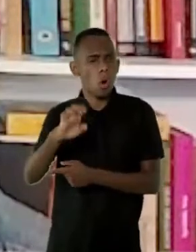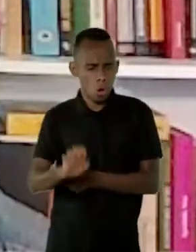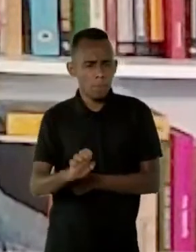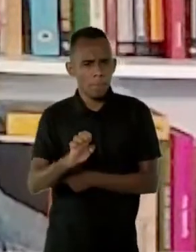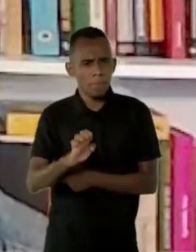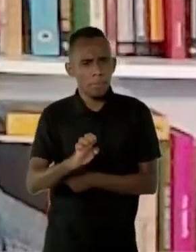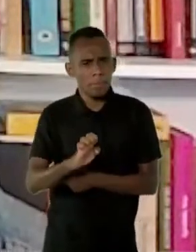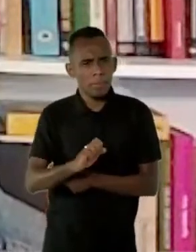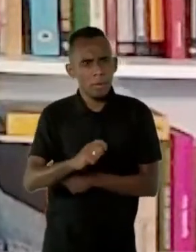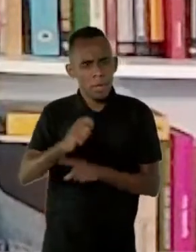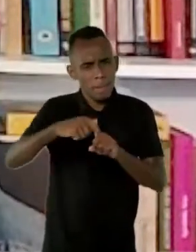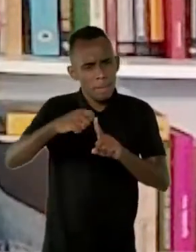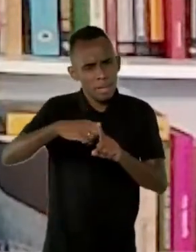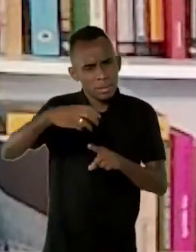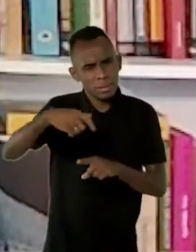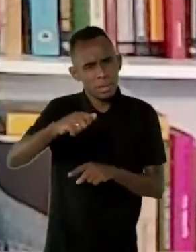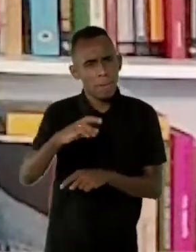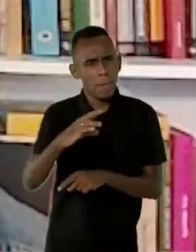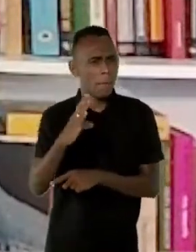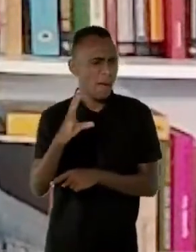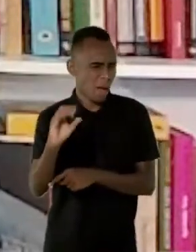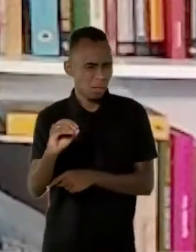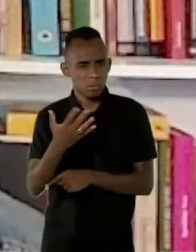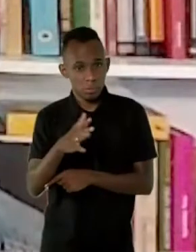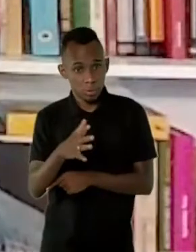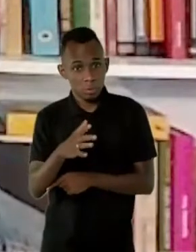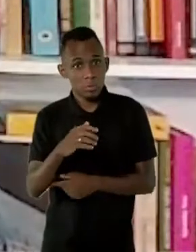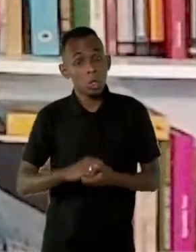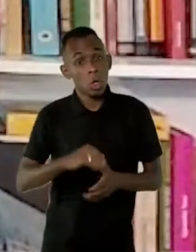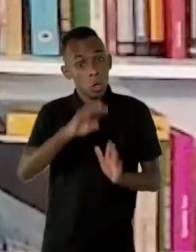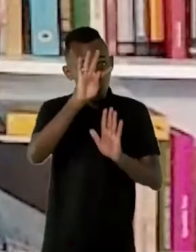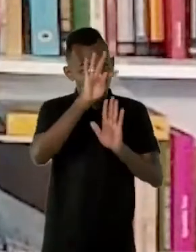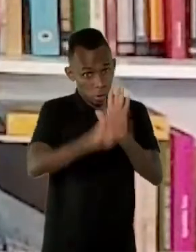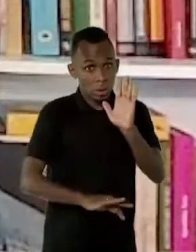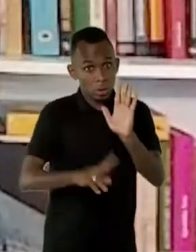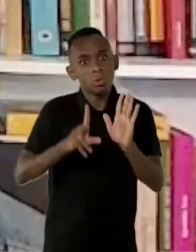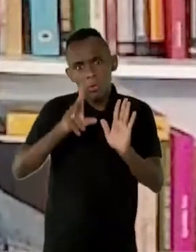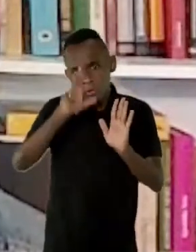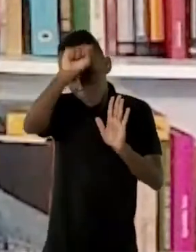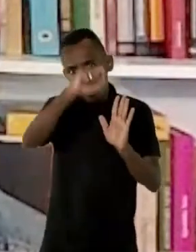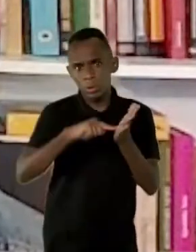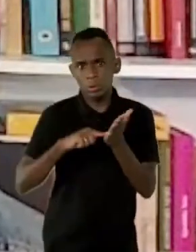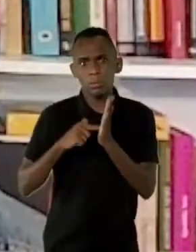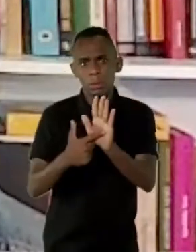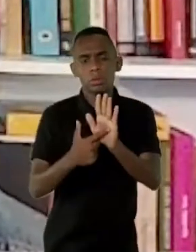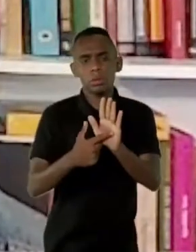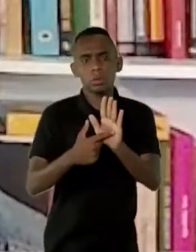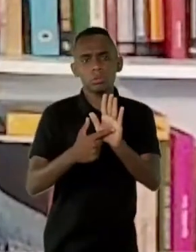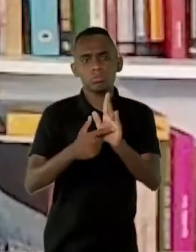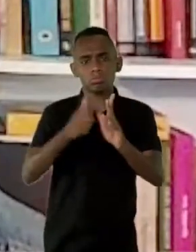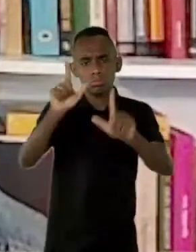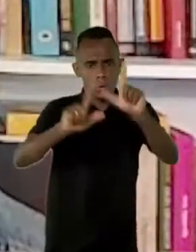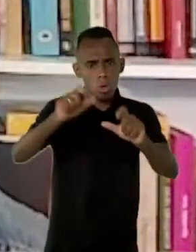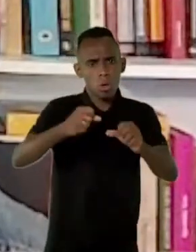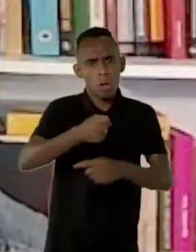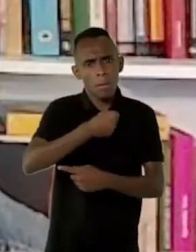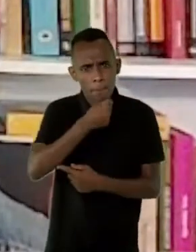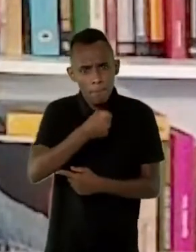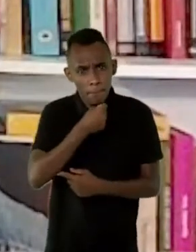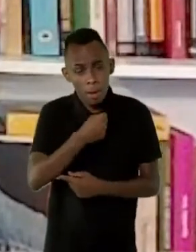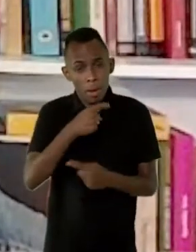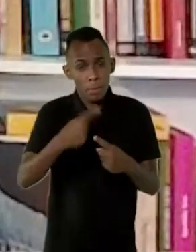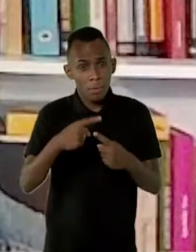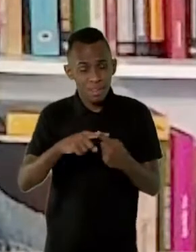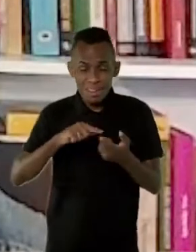março. Ali. E foi um texto muito impactante na imprensa, porque ela mete o pau